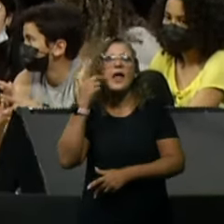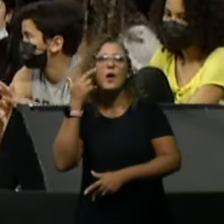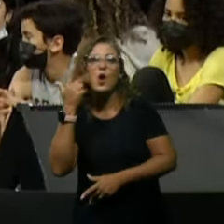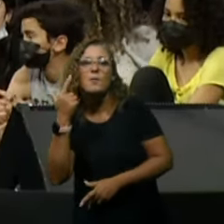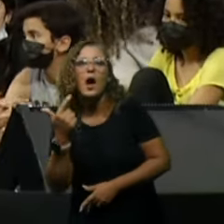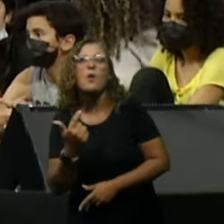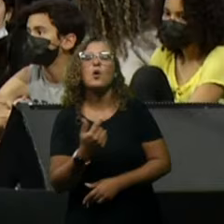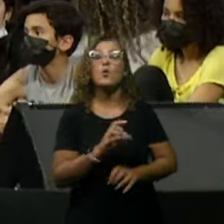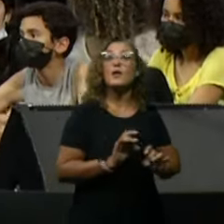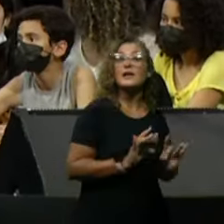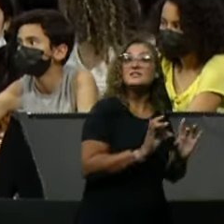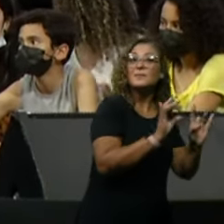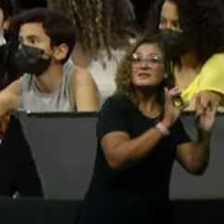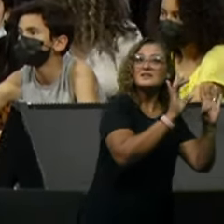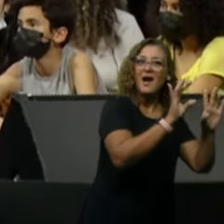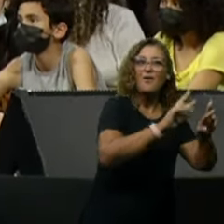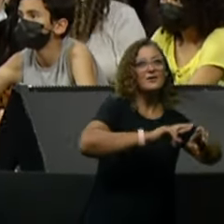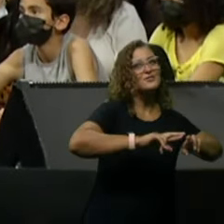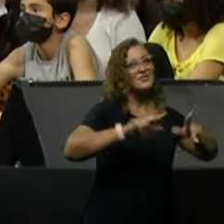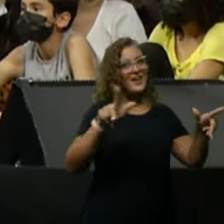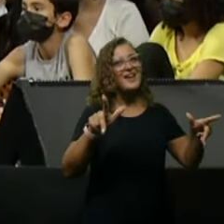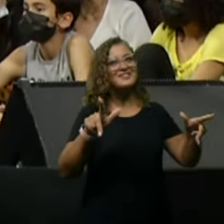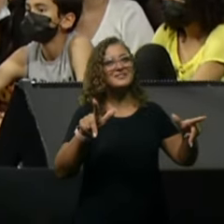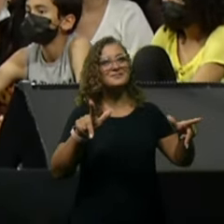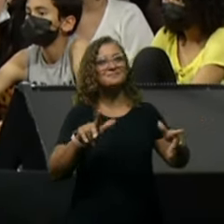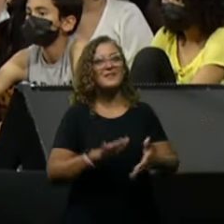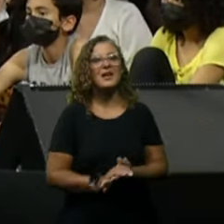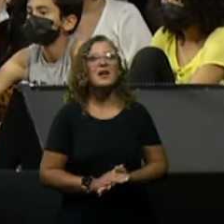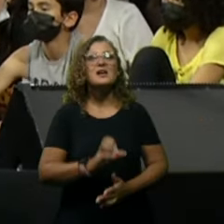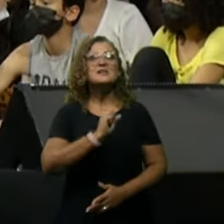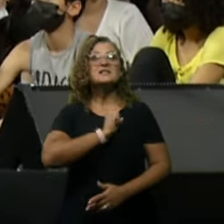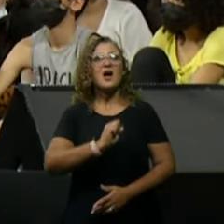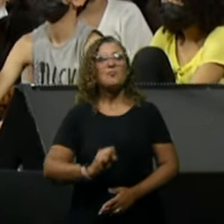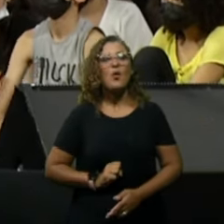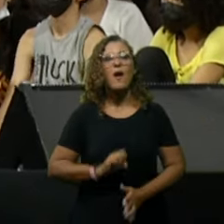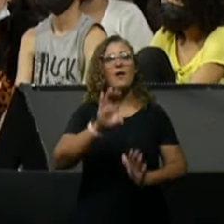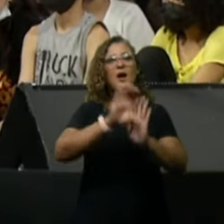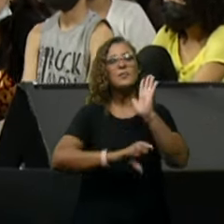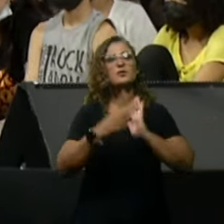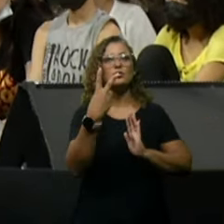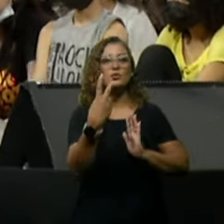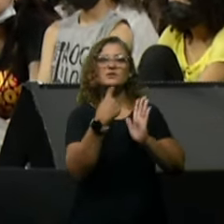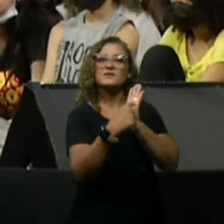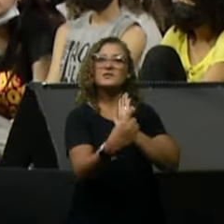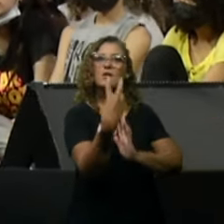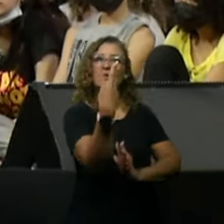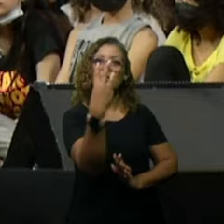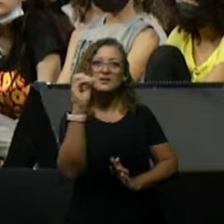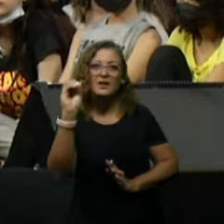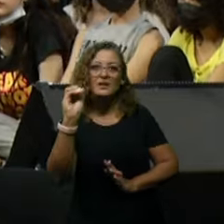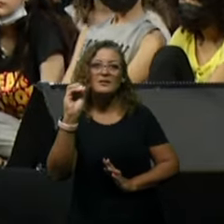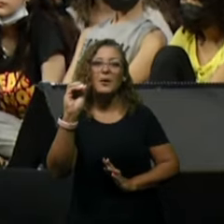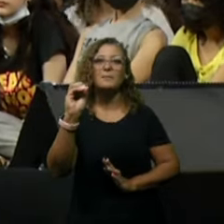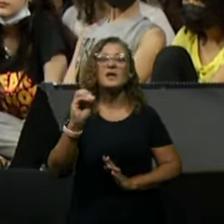assim primeira Samuel Capítulo 2 Versículo 30 ou rarei aqueles que me honram mas